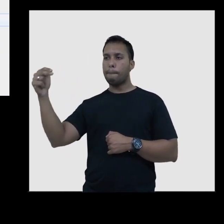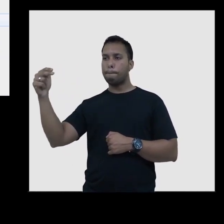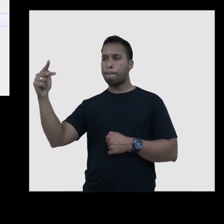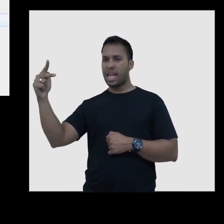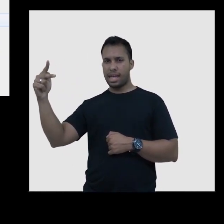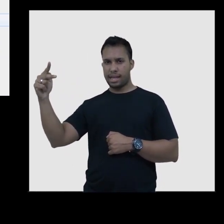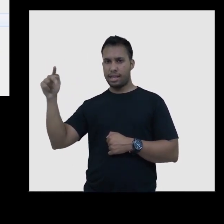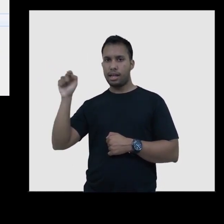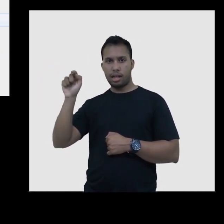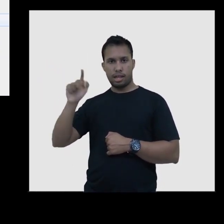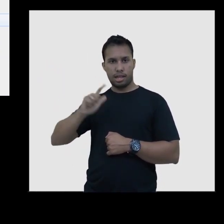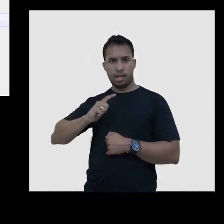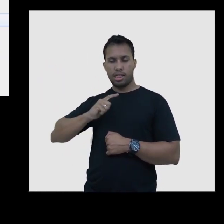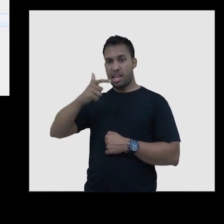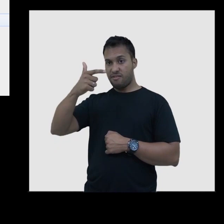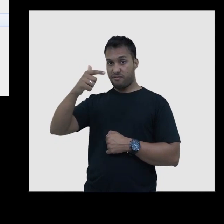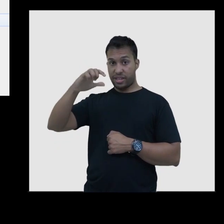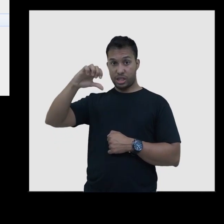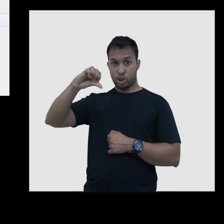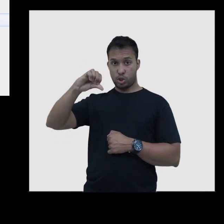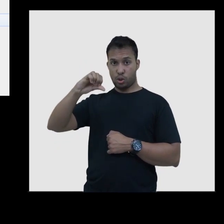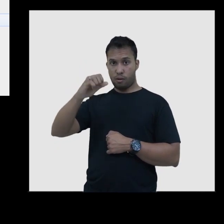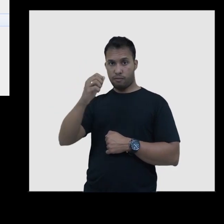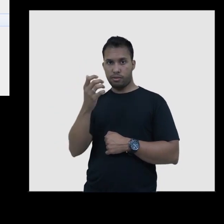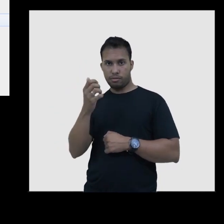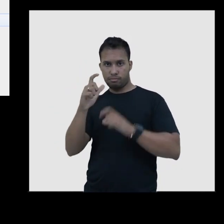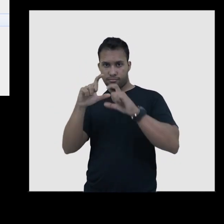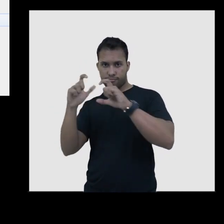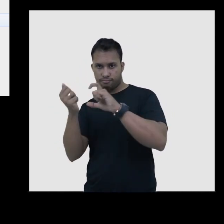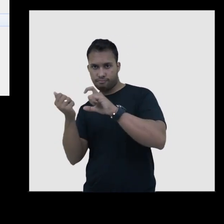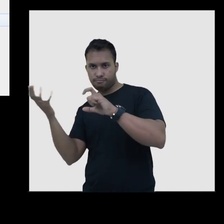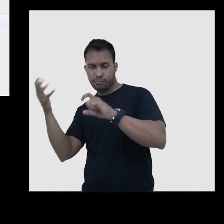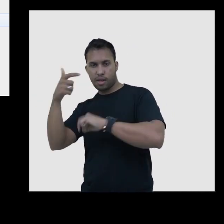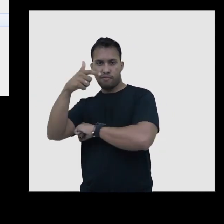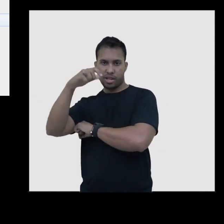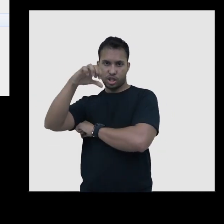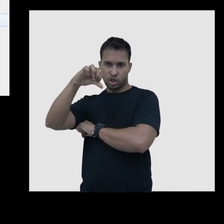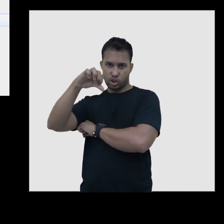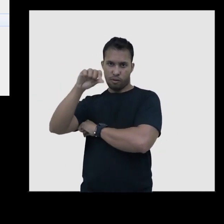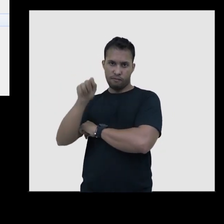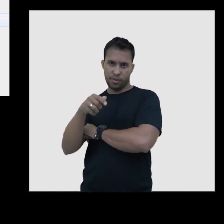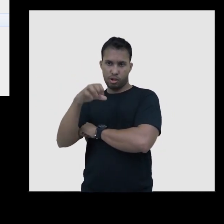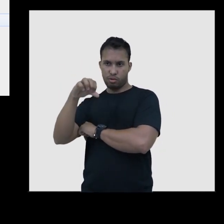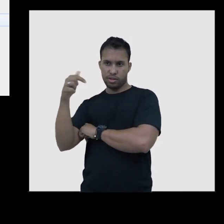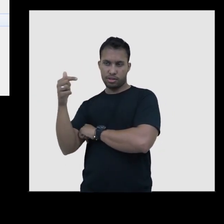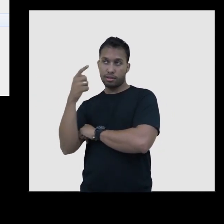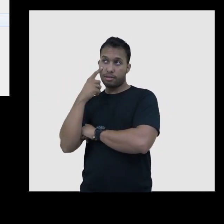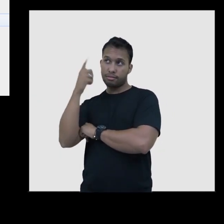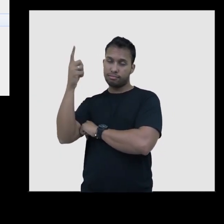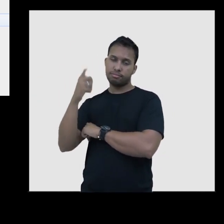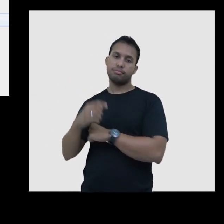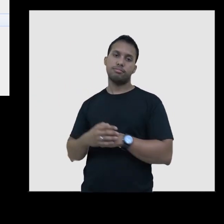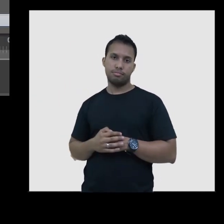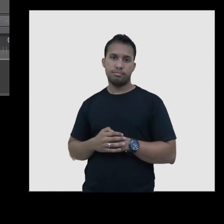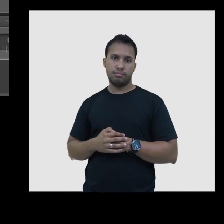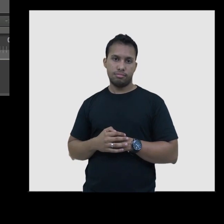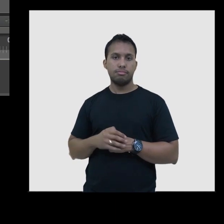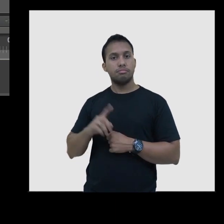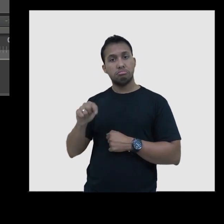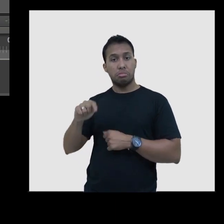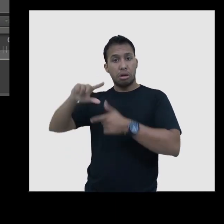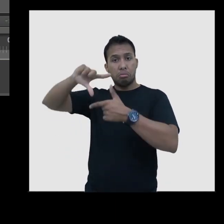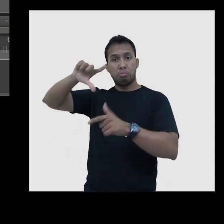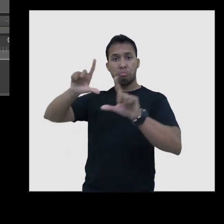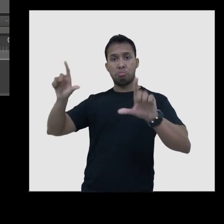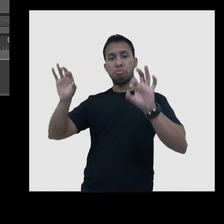1080p, ele tem 29 quadros. Pronto, esse aqui é o que a gente quer. A taxa de quadro 29,97,